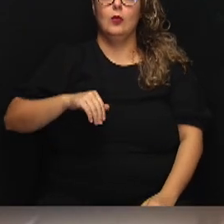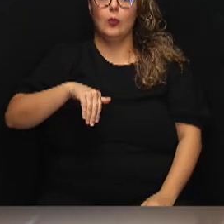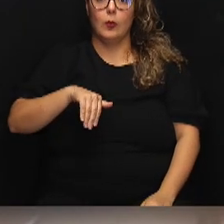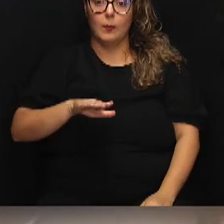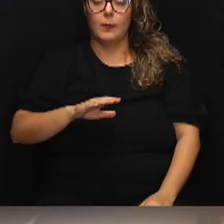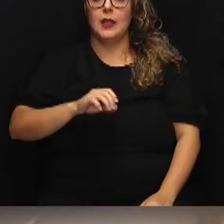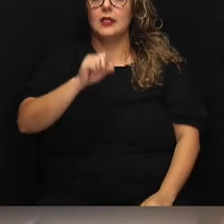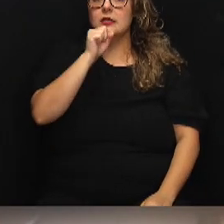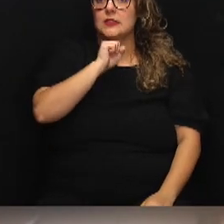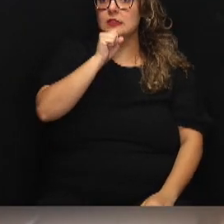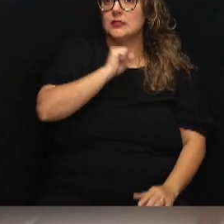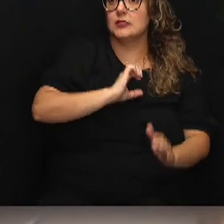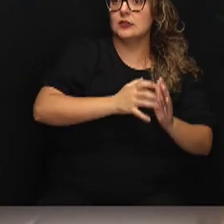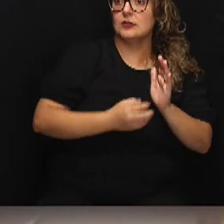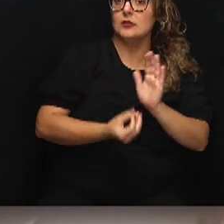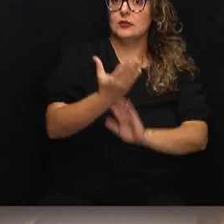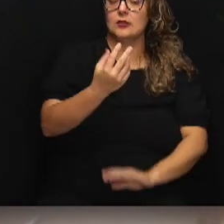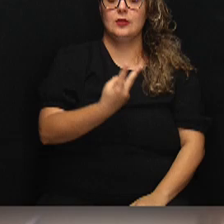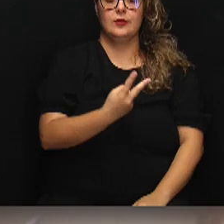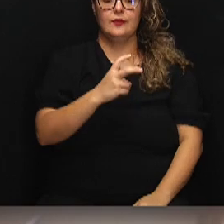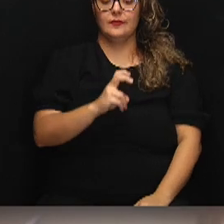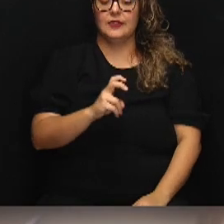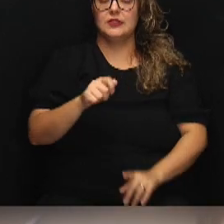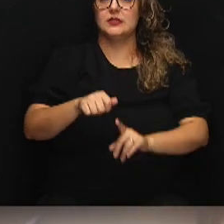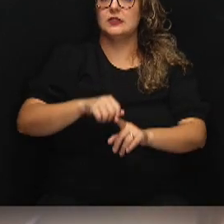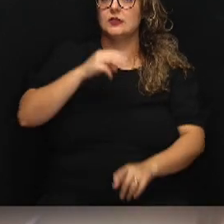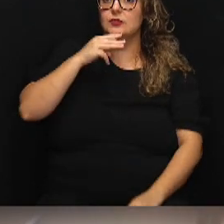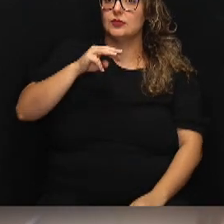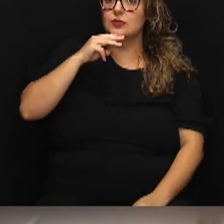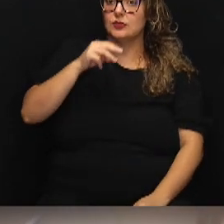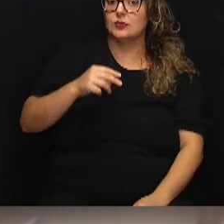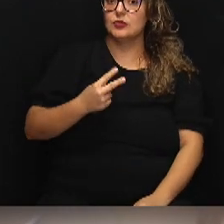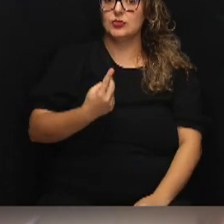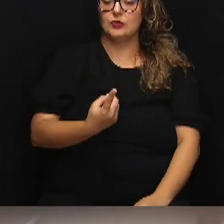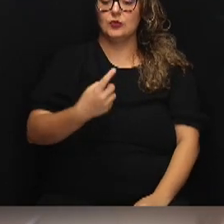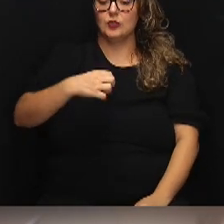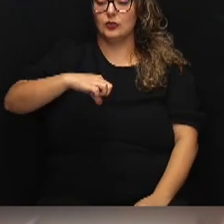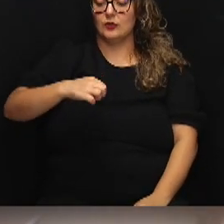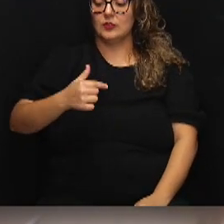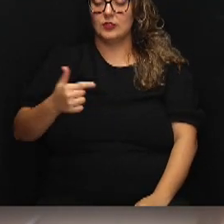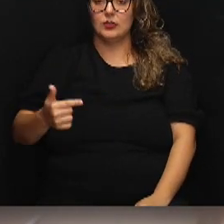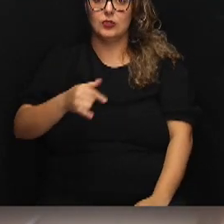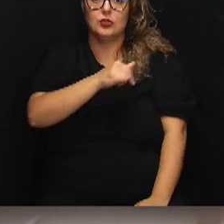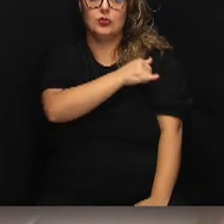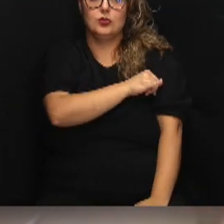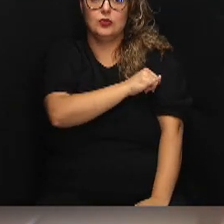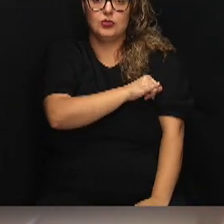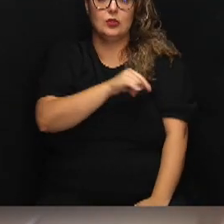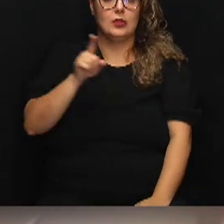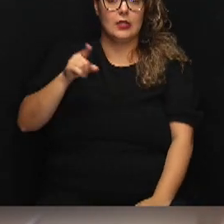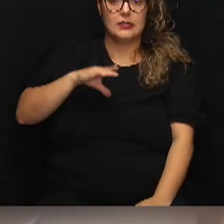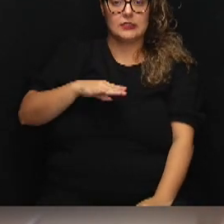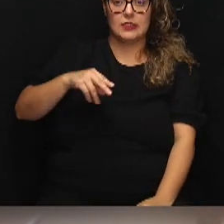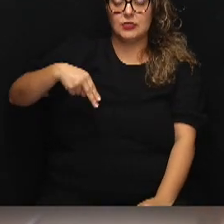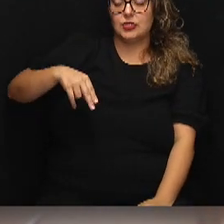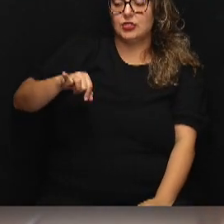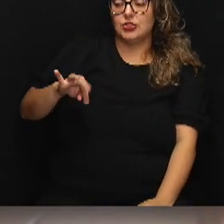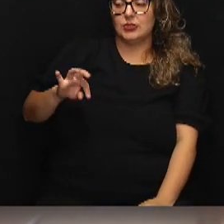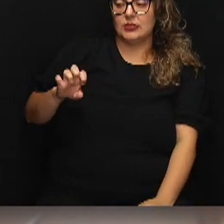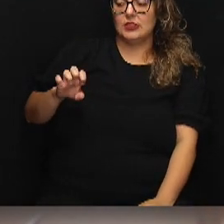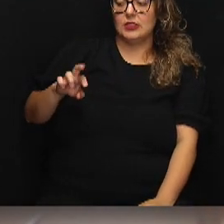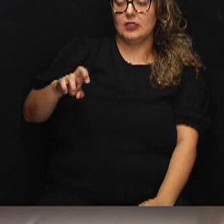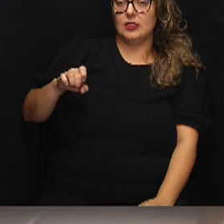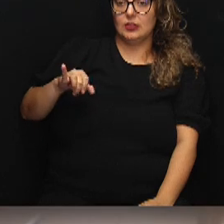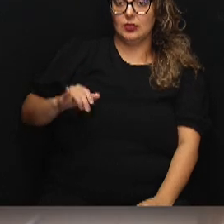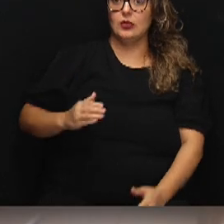país. Fundado em 25 de março de 1922 em Niterói, no Rio de Janeiro, o Partido Comunista do Brasil